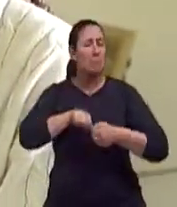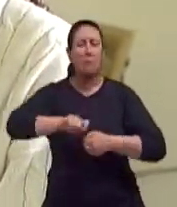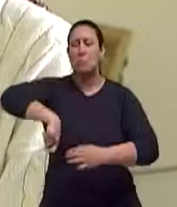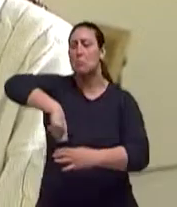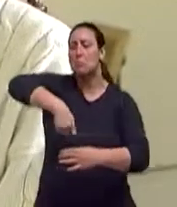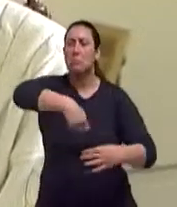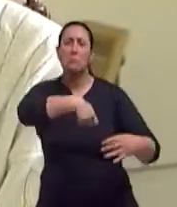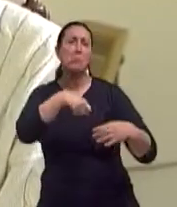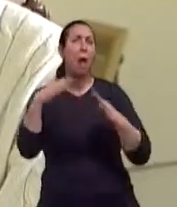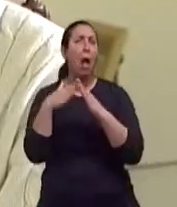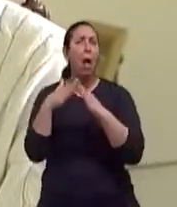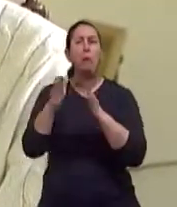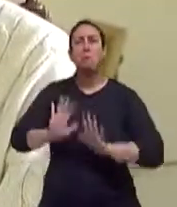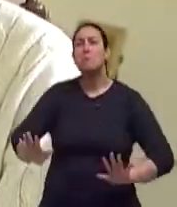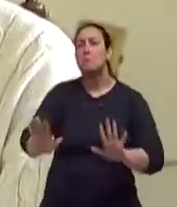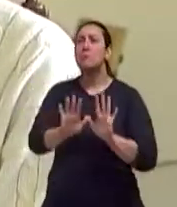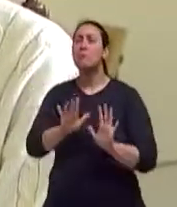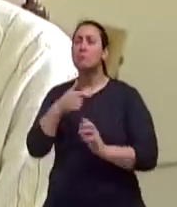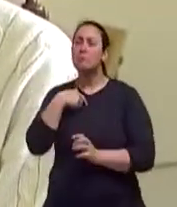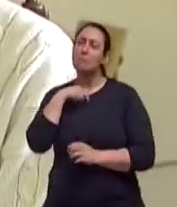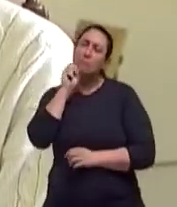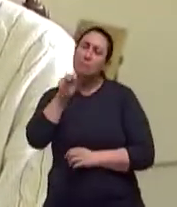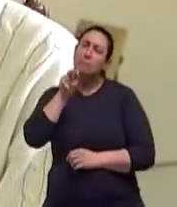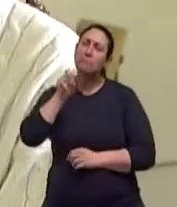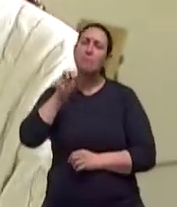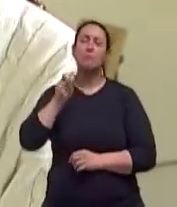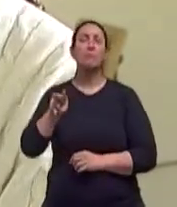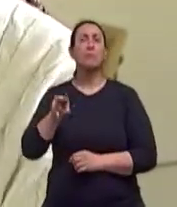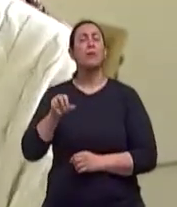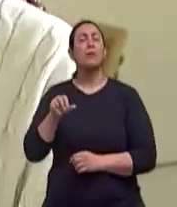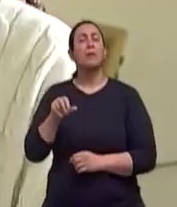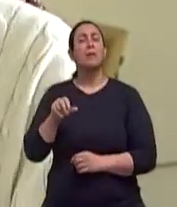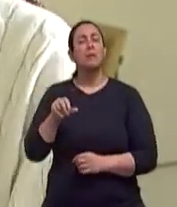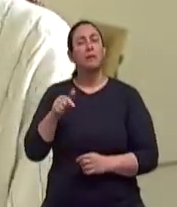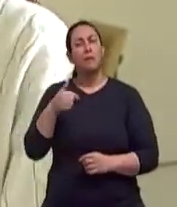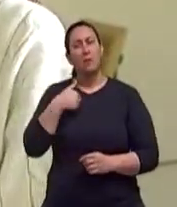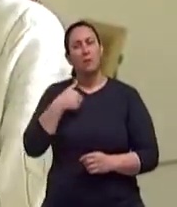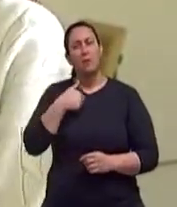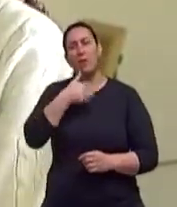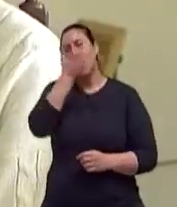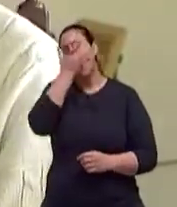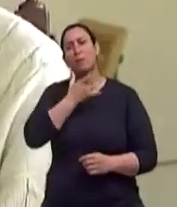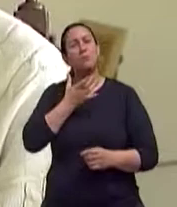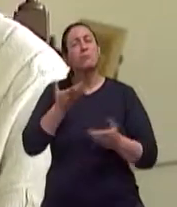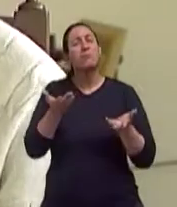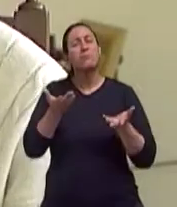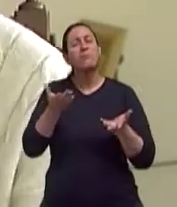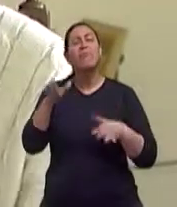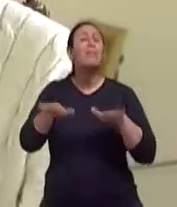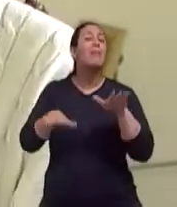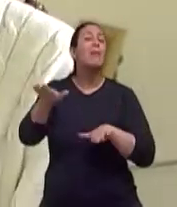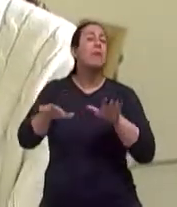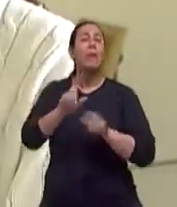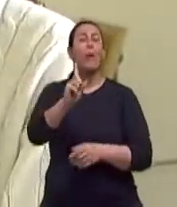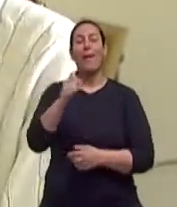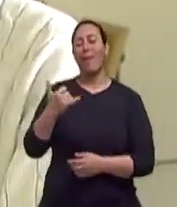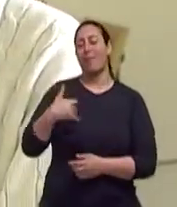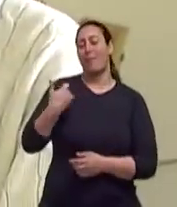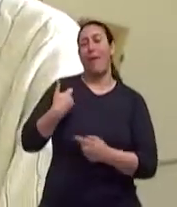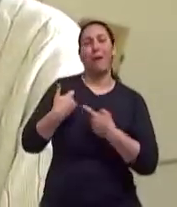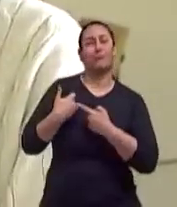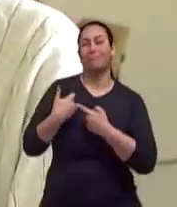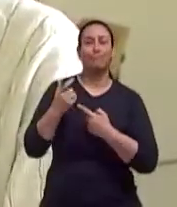cozinhava Enfim tudo e eu acho que é muito que estamos assim não não importa a idade